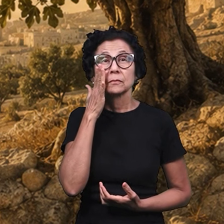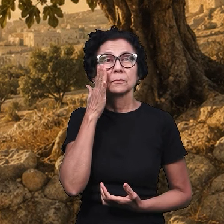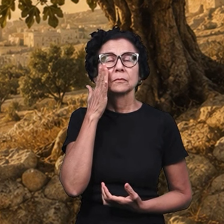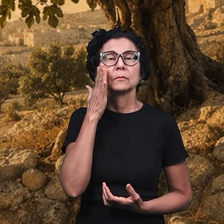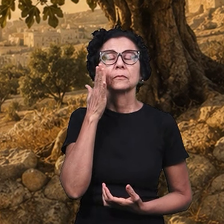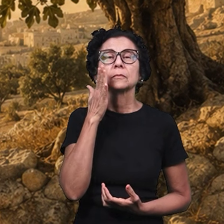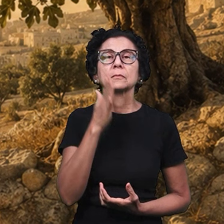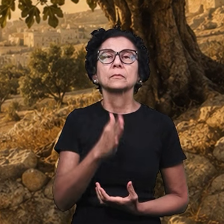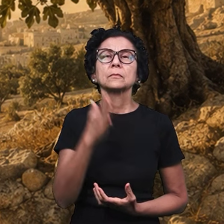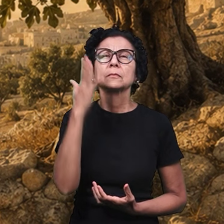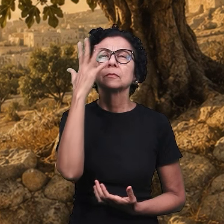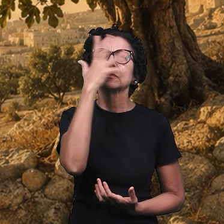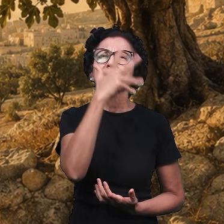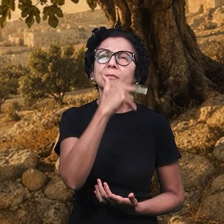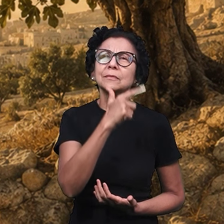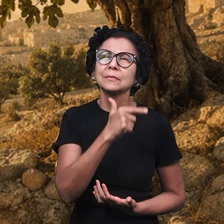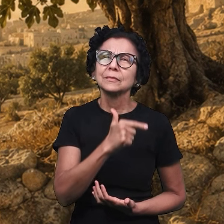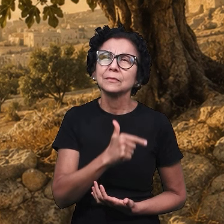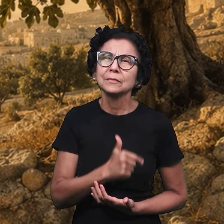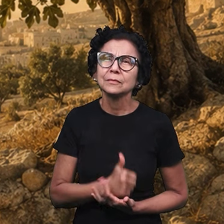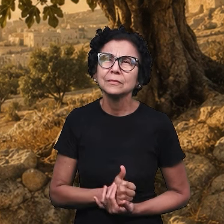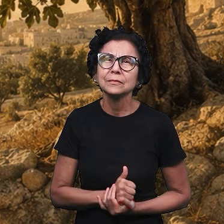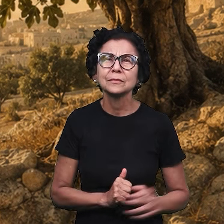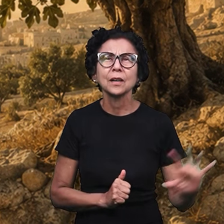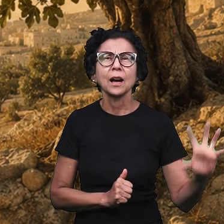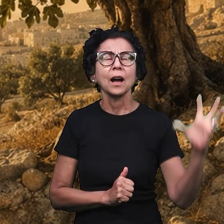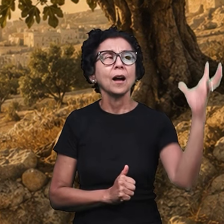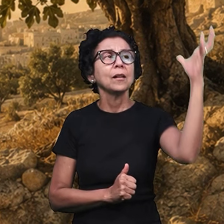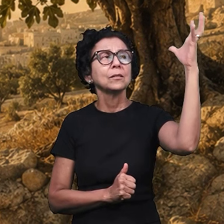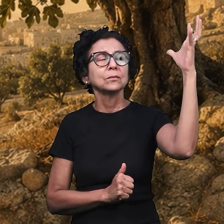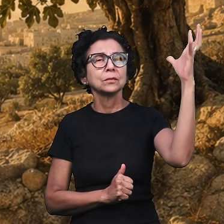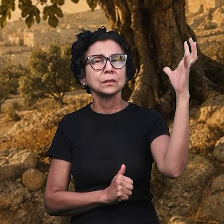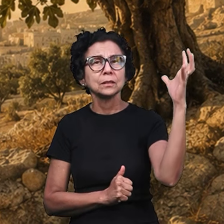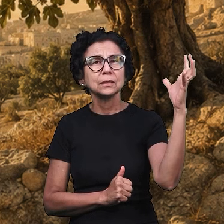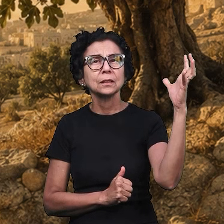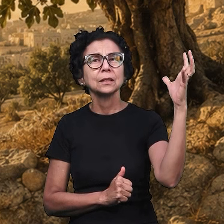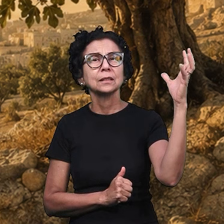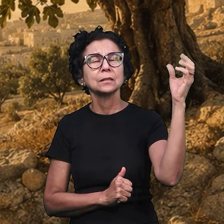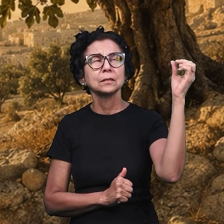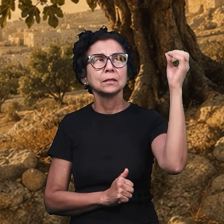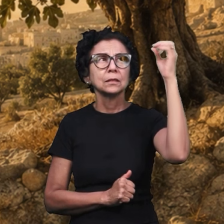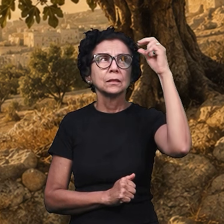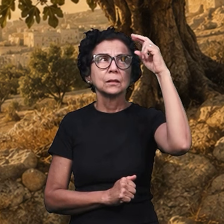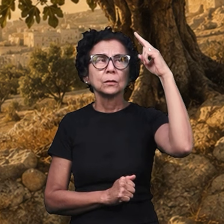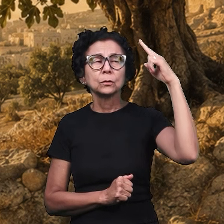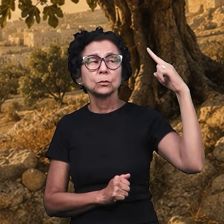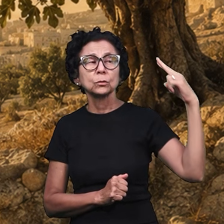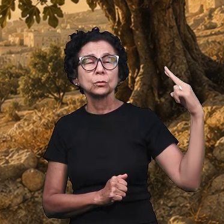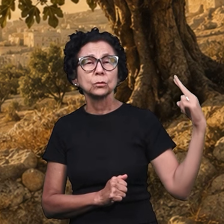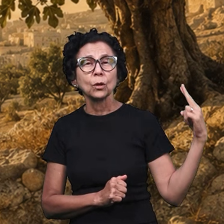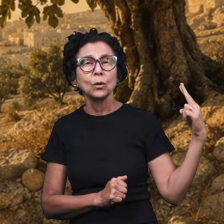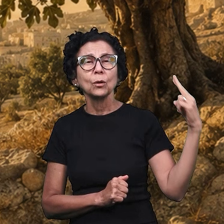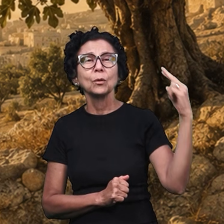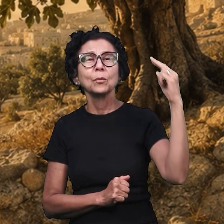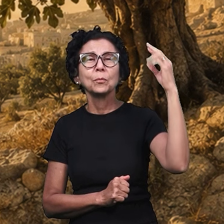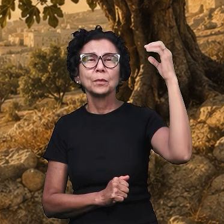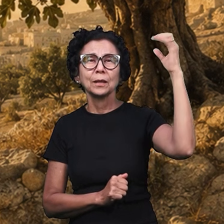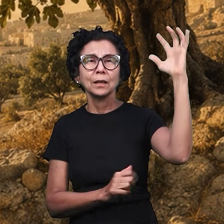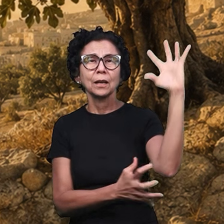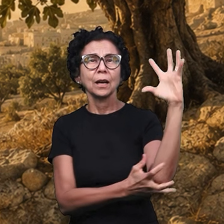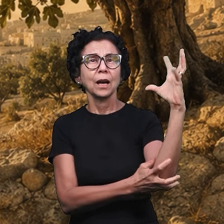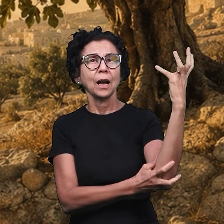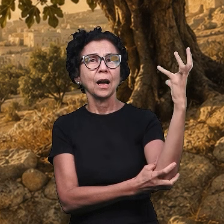Jerusalém, e você vê uma estrutura muito bonita, né? Na época, possivelmente, né? Isso aqui é só uma